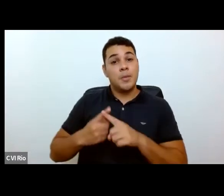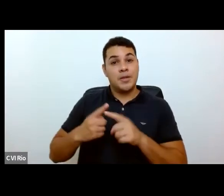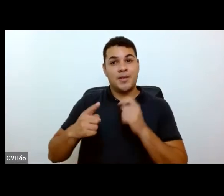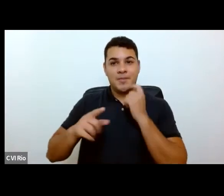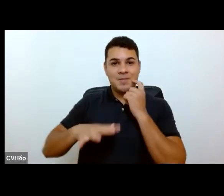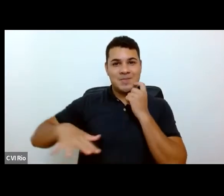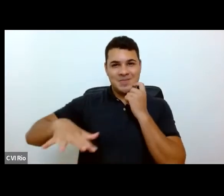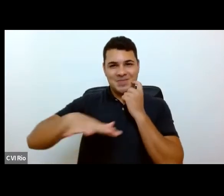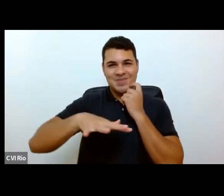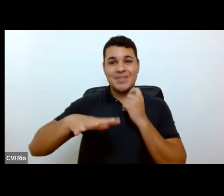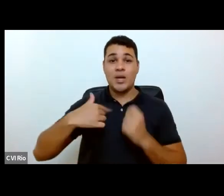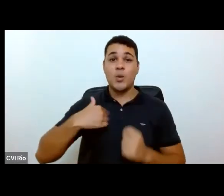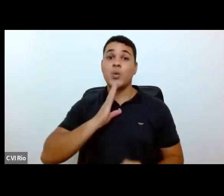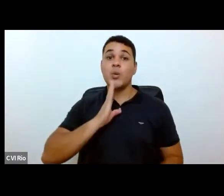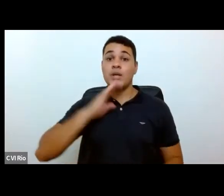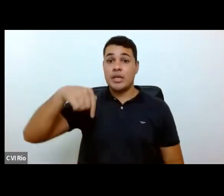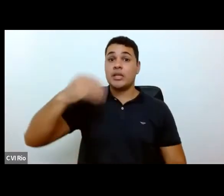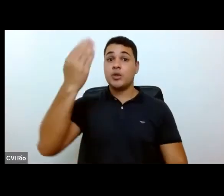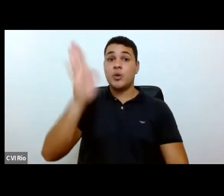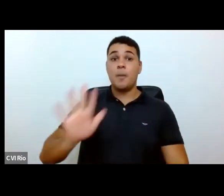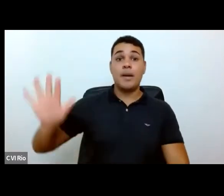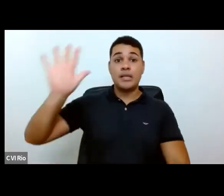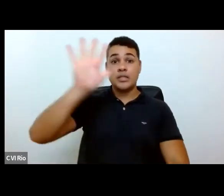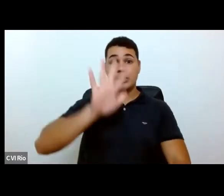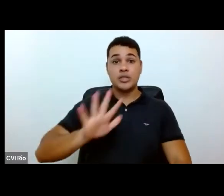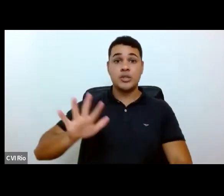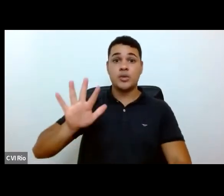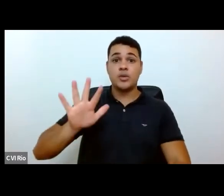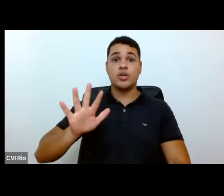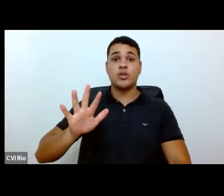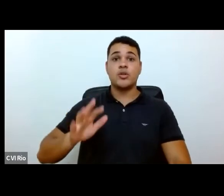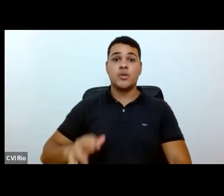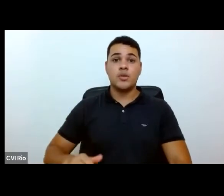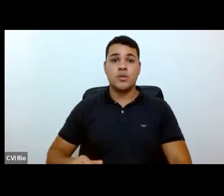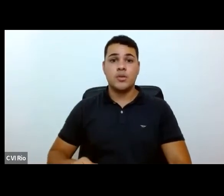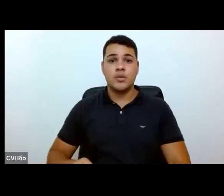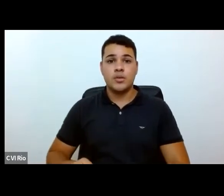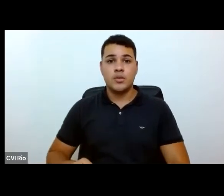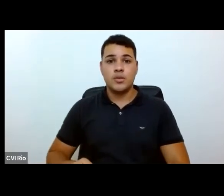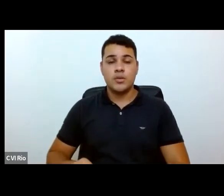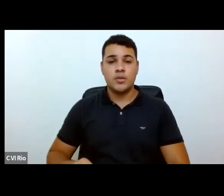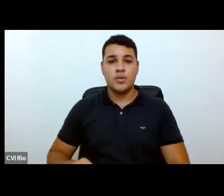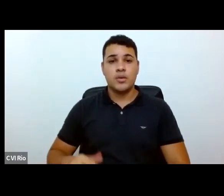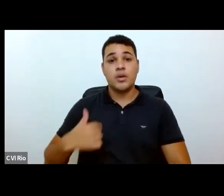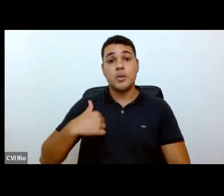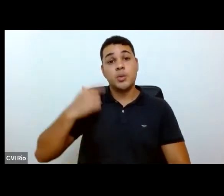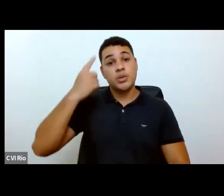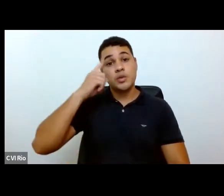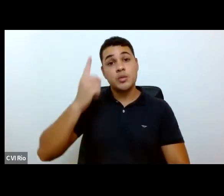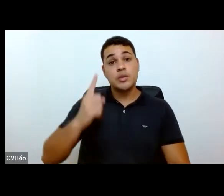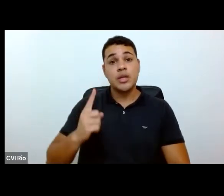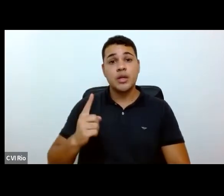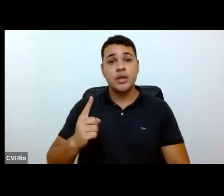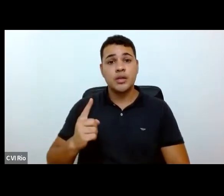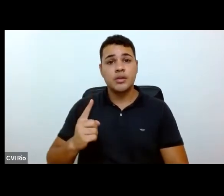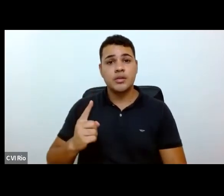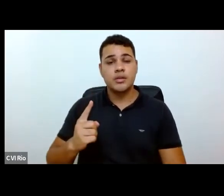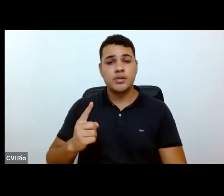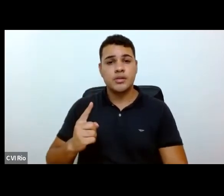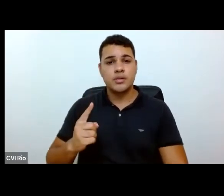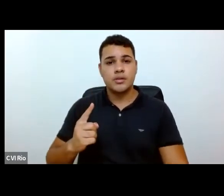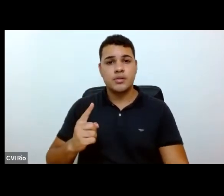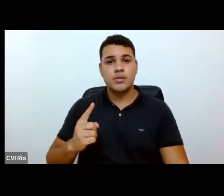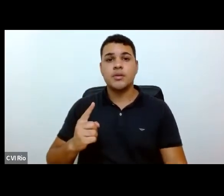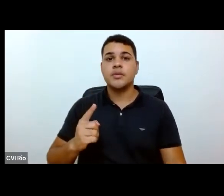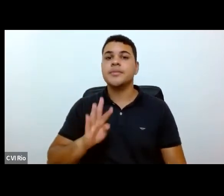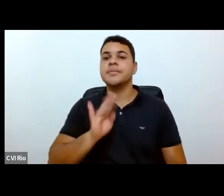no Brasil só foi demarcado depois da morte de alguma liderança indígena. Eu não sei se as pessoas têm dimensão disso, mas é como se para cada